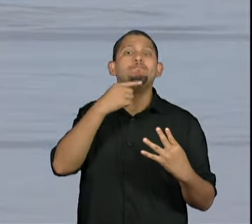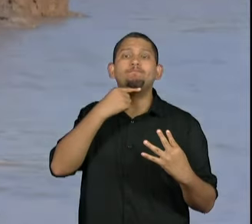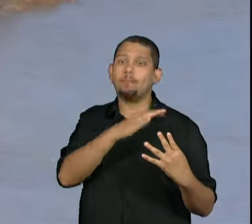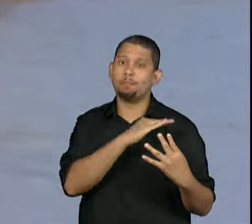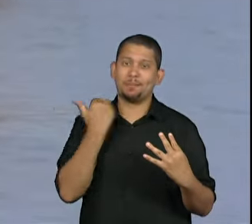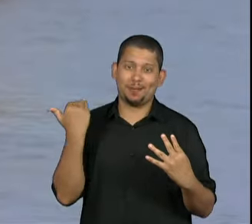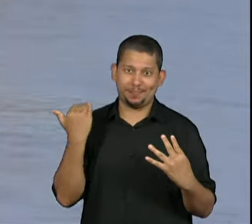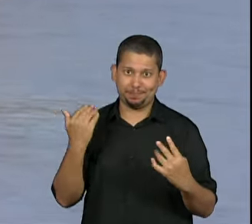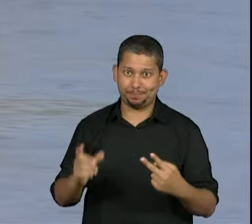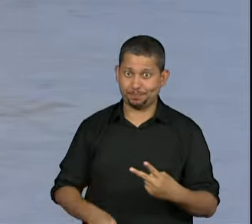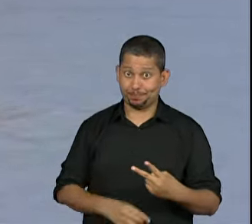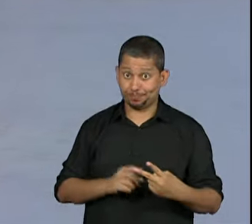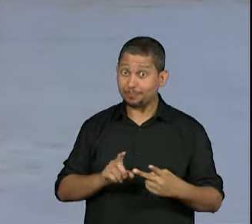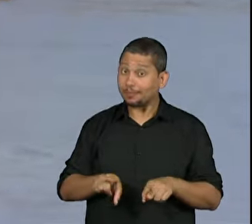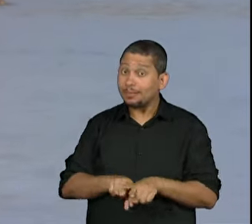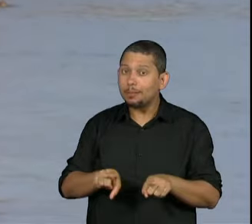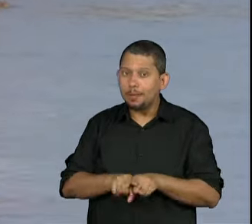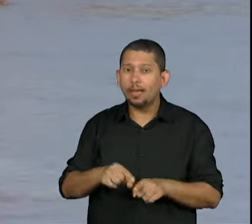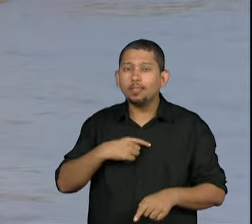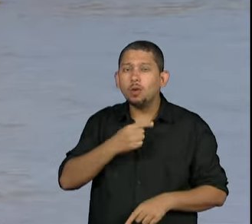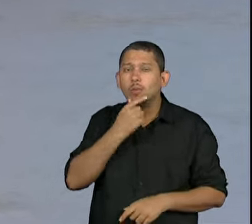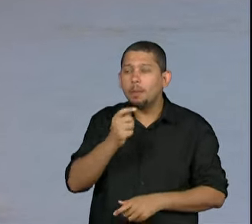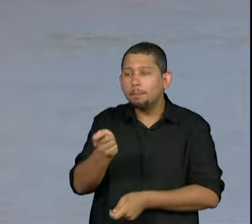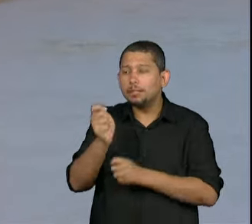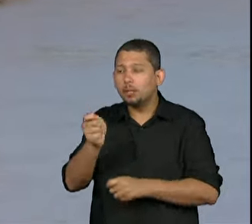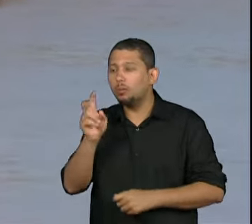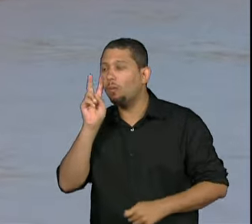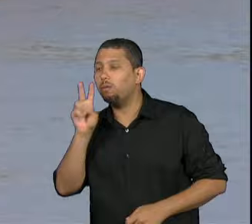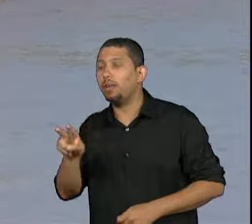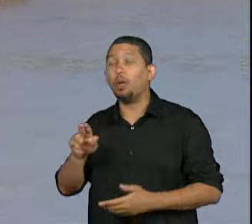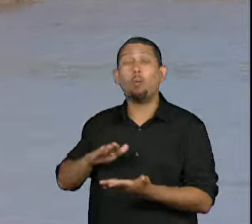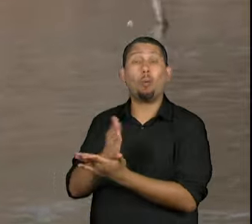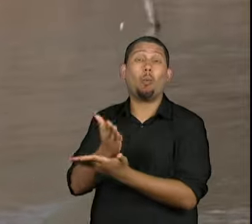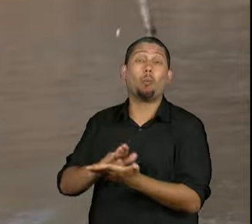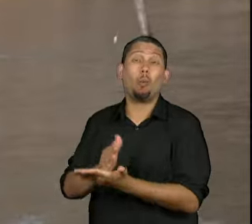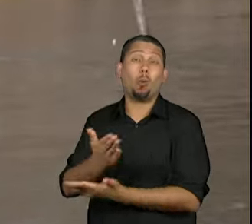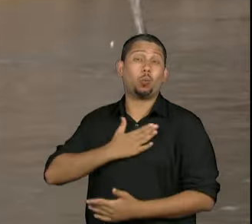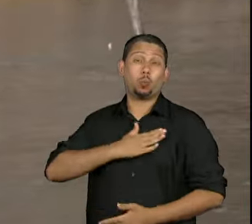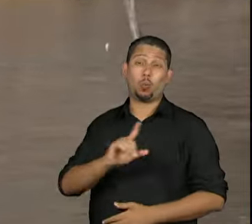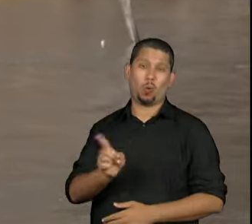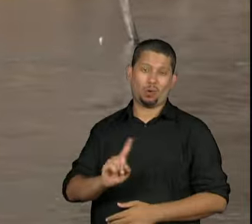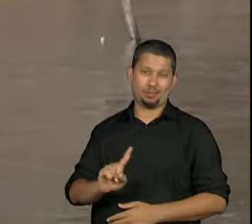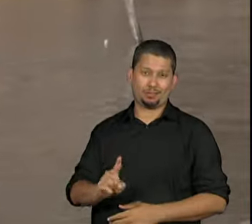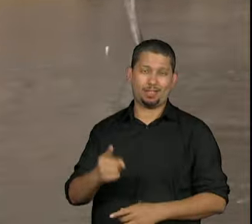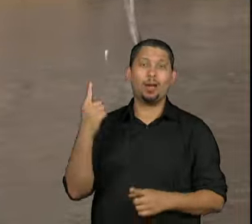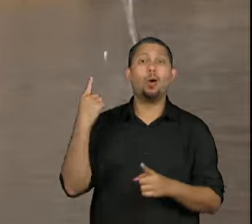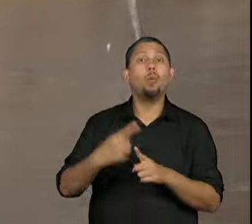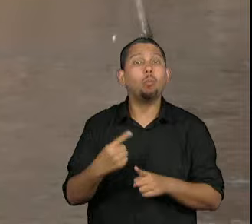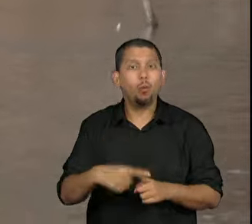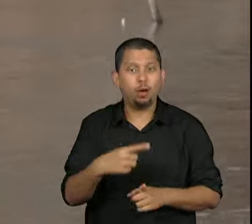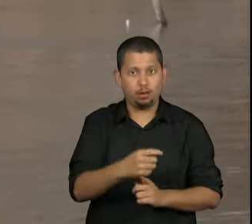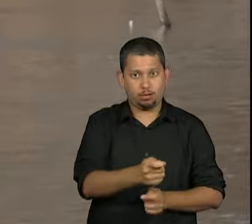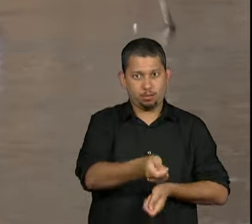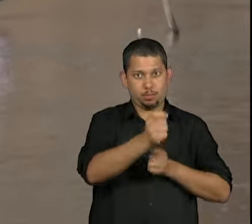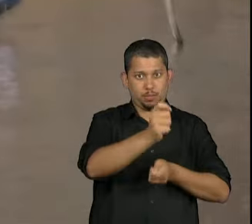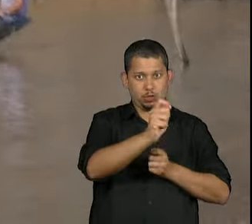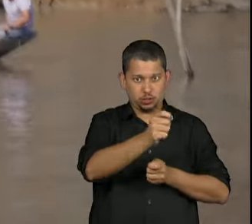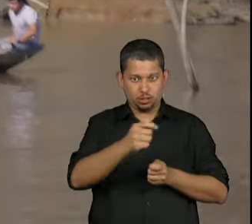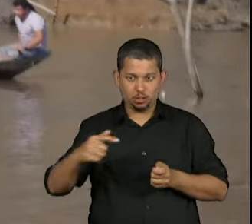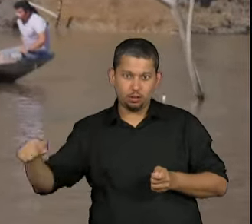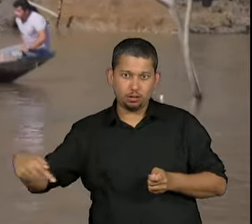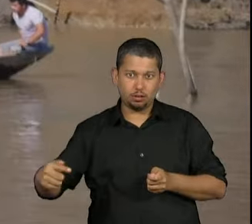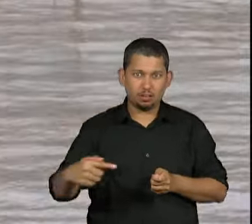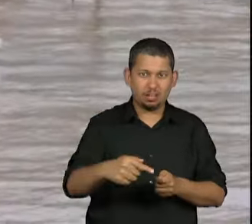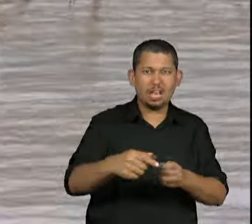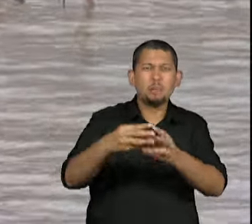com os pescadores, Os pescadores, eles se incomodam muito com o boto, eles não gostam do boto, por conta do animal realmente estragar as